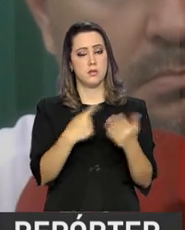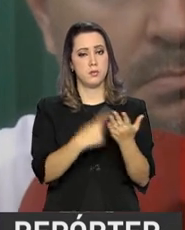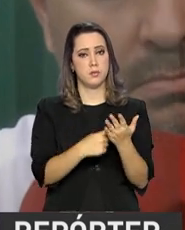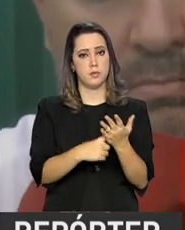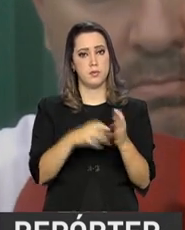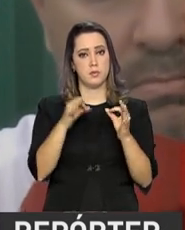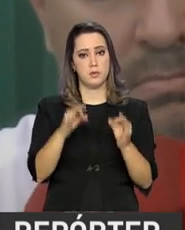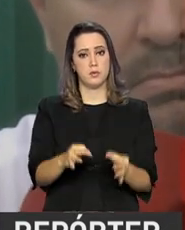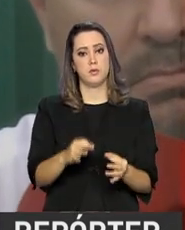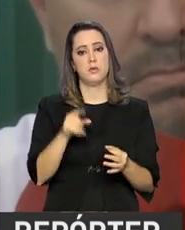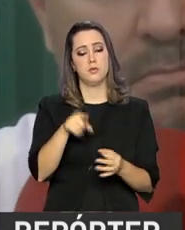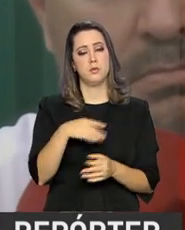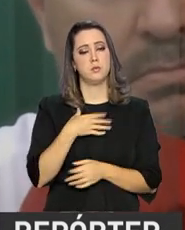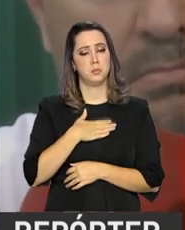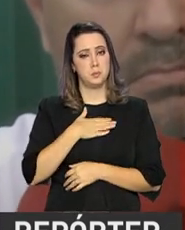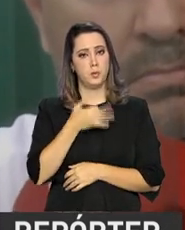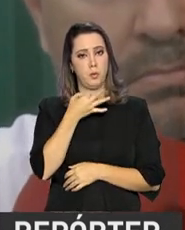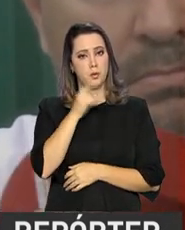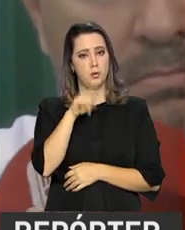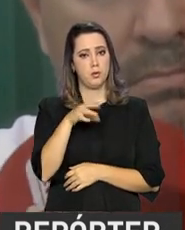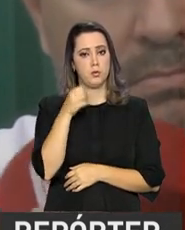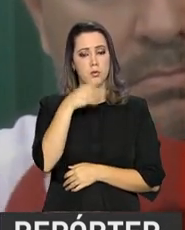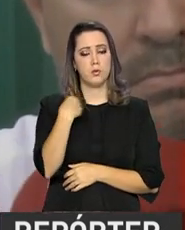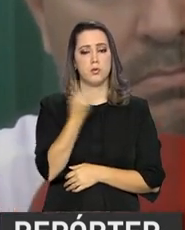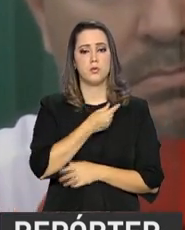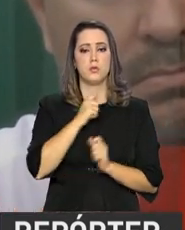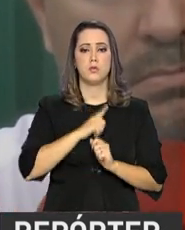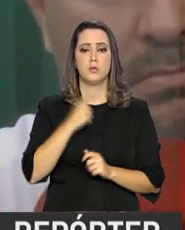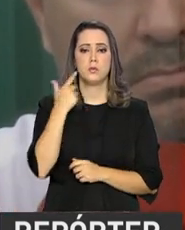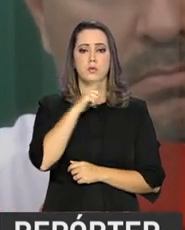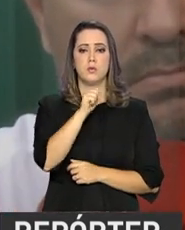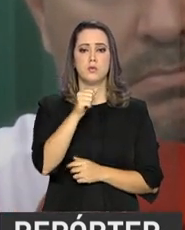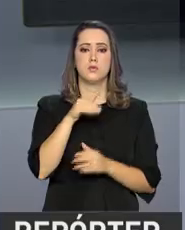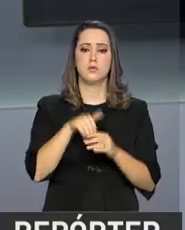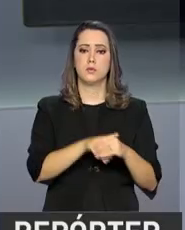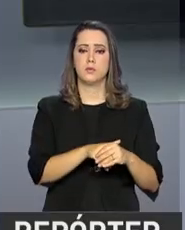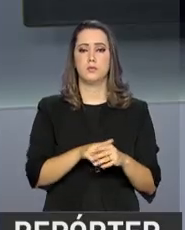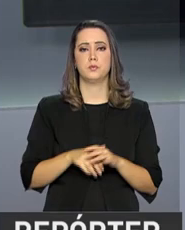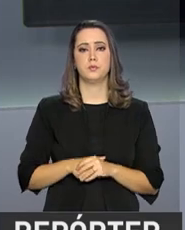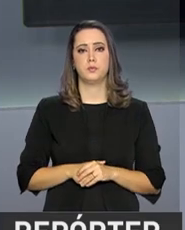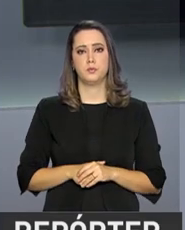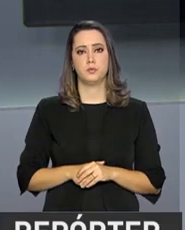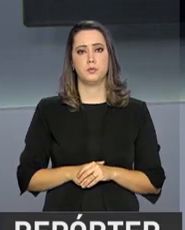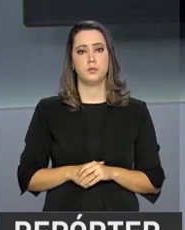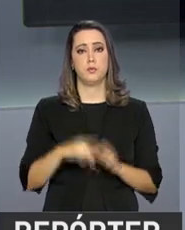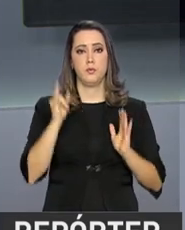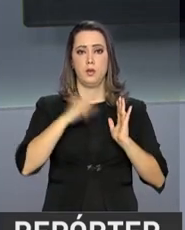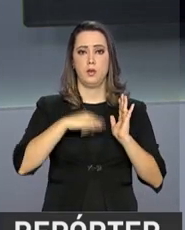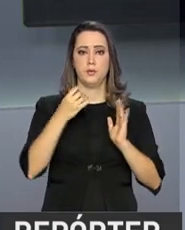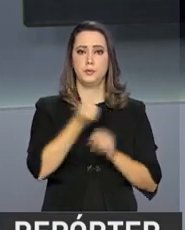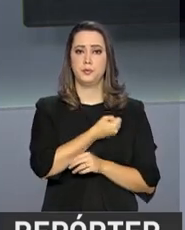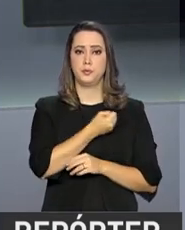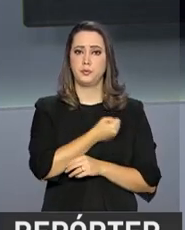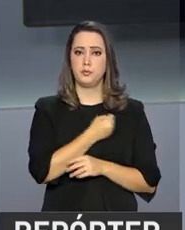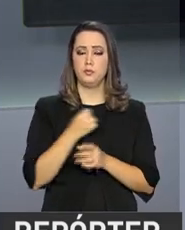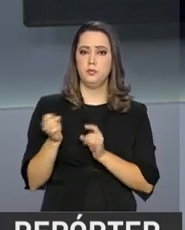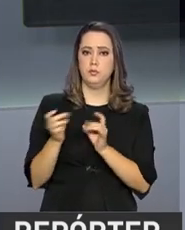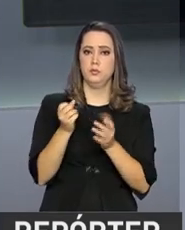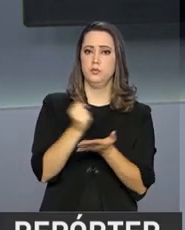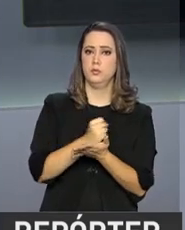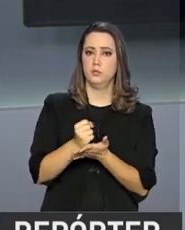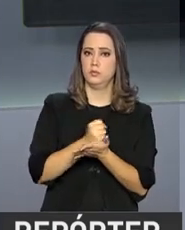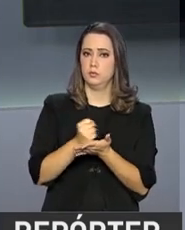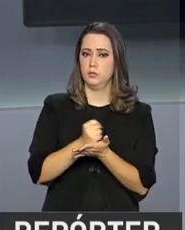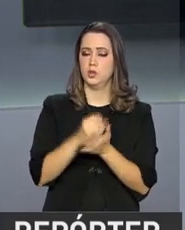votar a reforma e acho que temos todas as condições de conquistar esses outros um documento com dados sobre o mercado farmacêutico